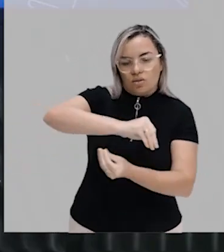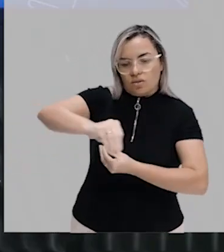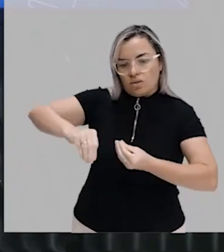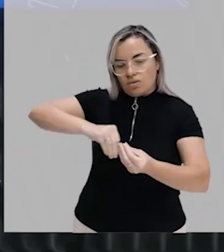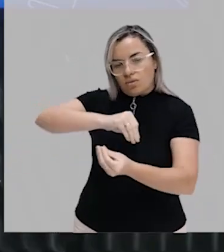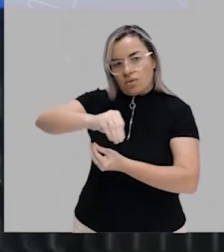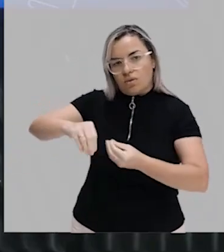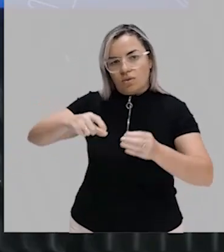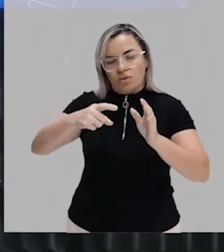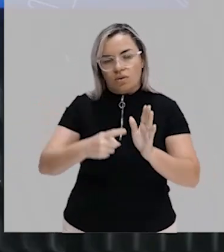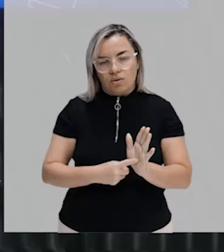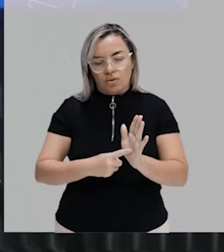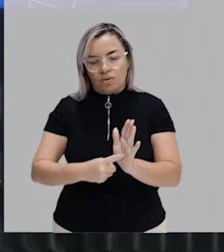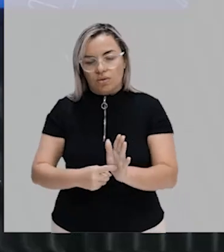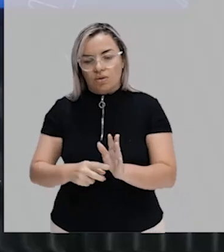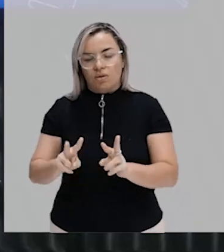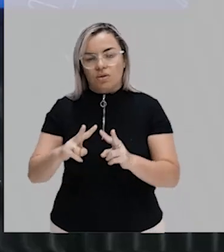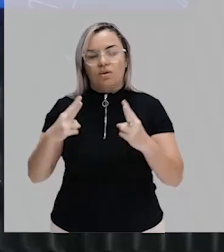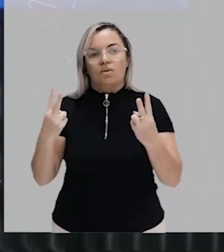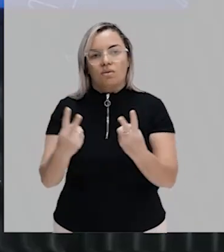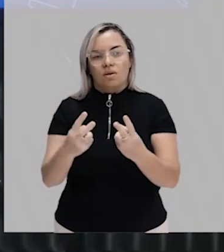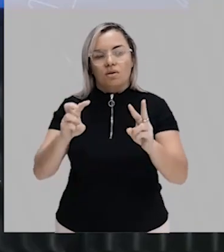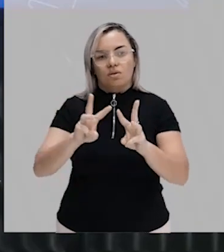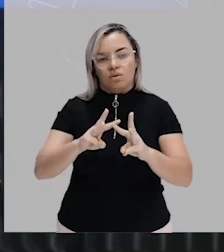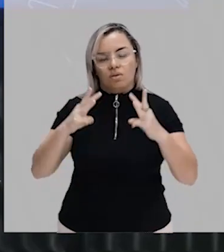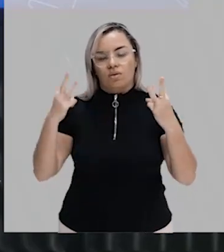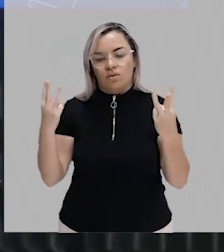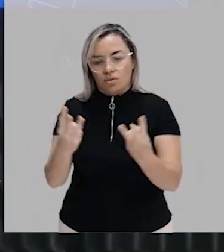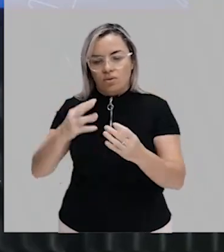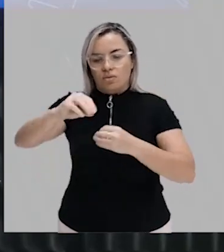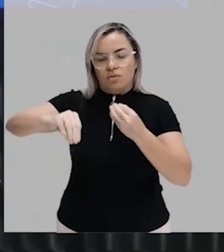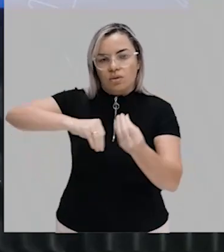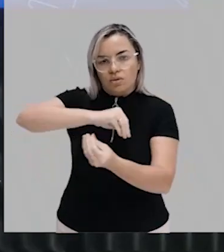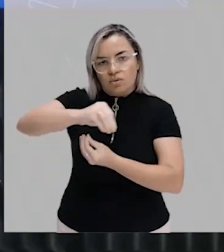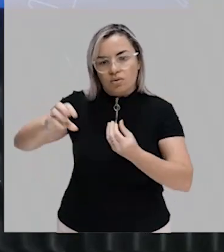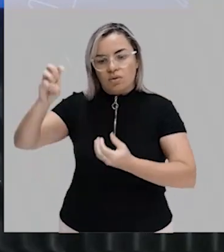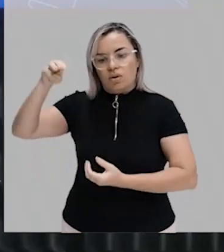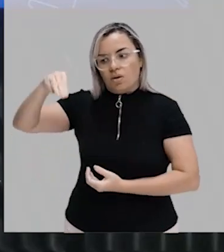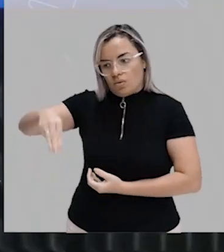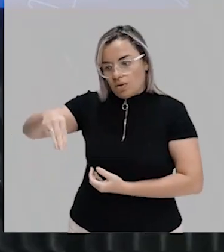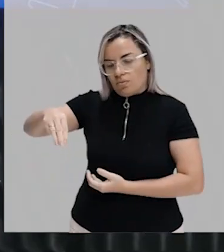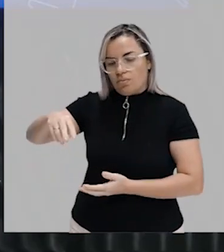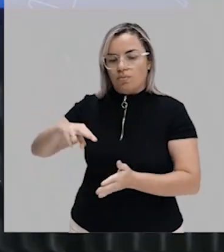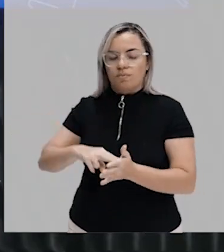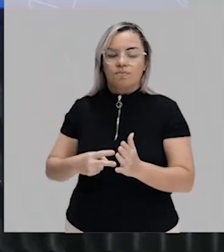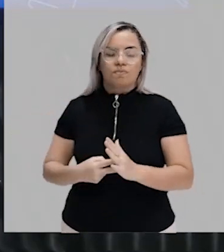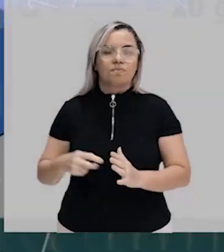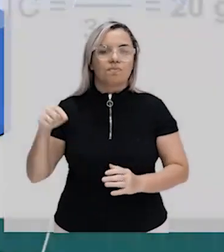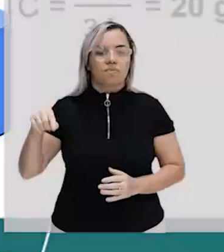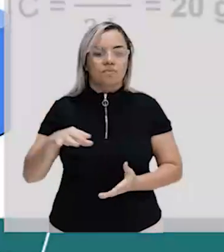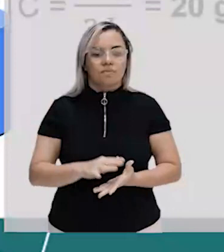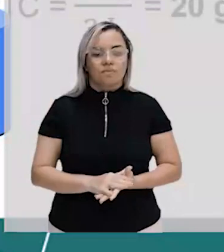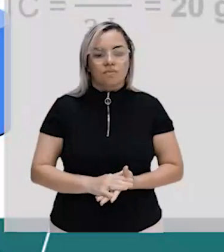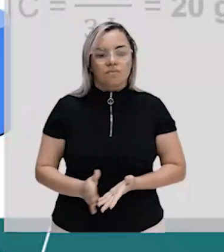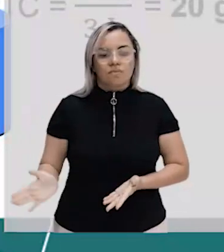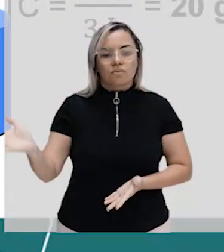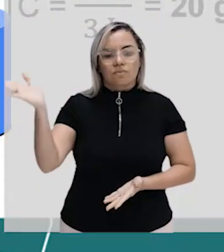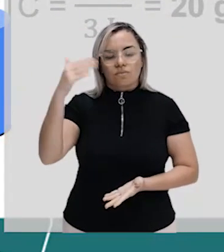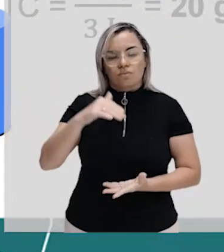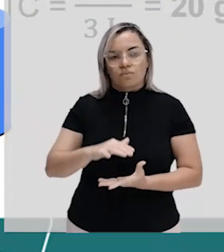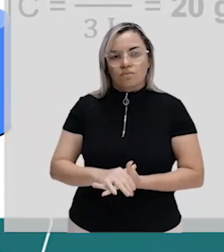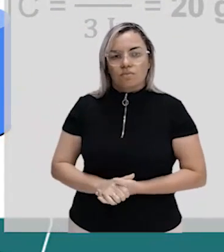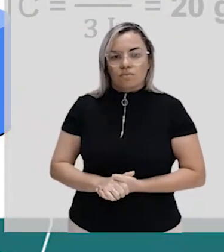massa da solução, o volume da solução. Tudo bem? Pegaram, turminha? Bom, agora nós vamos para